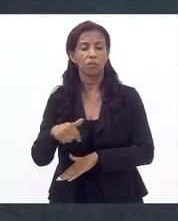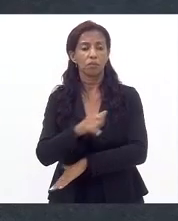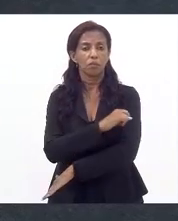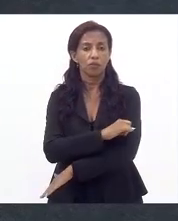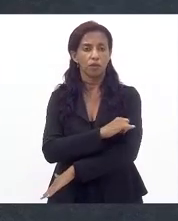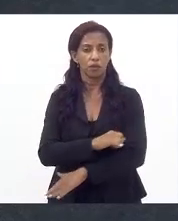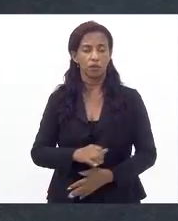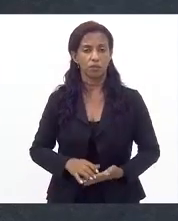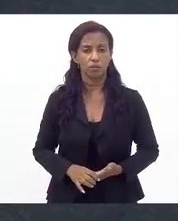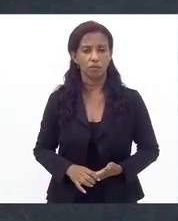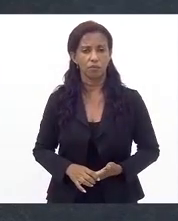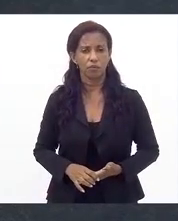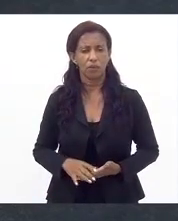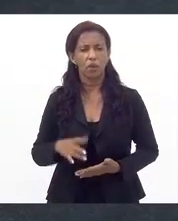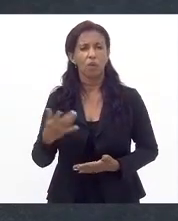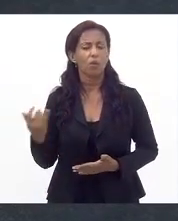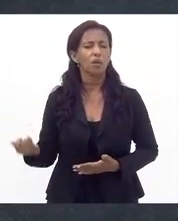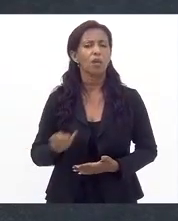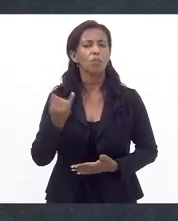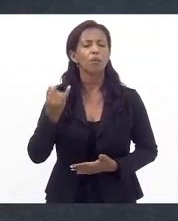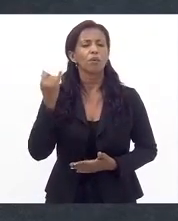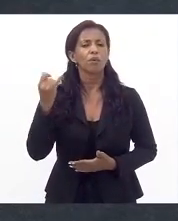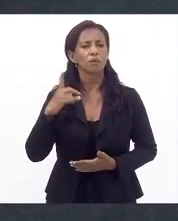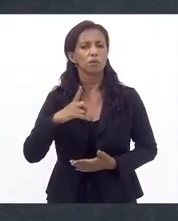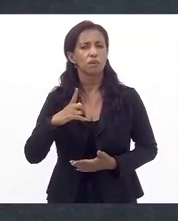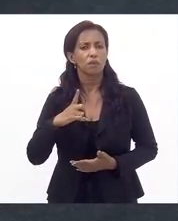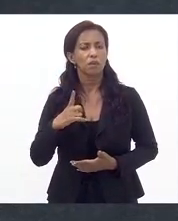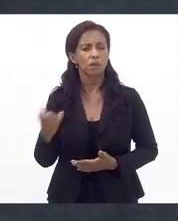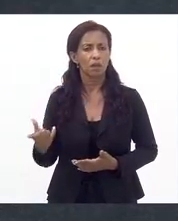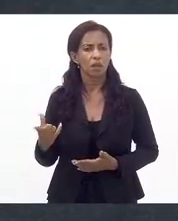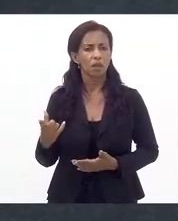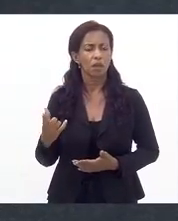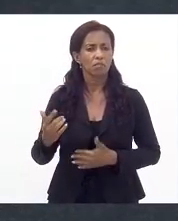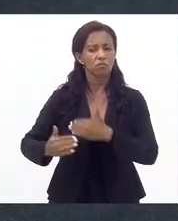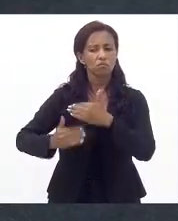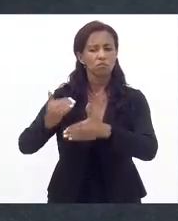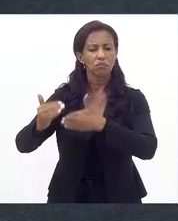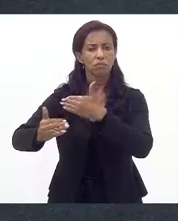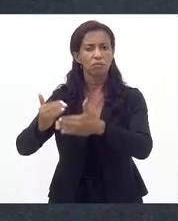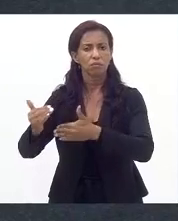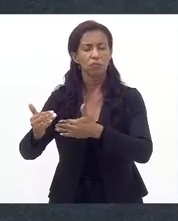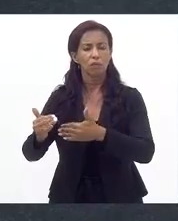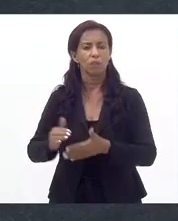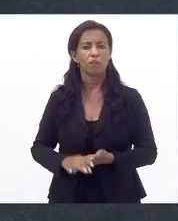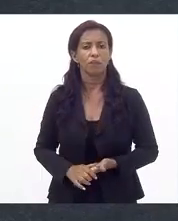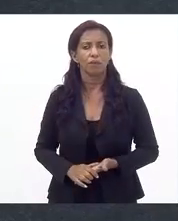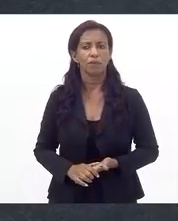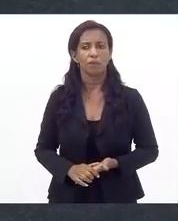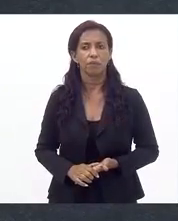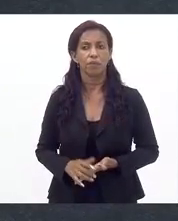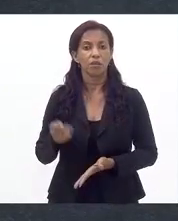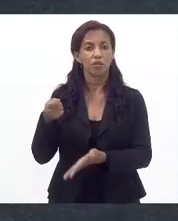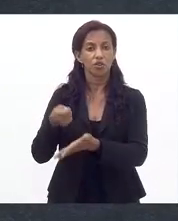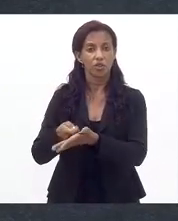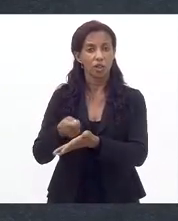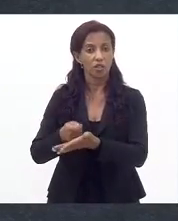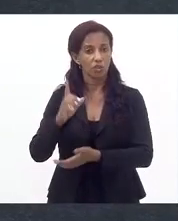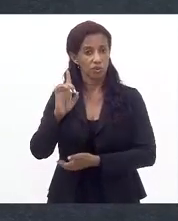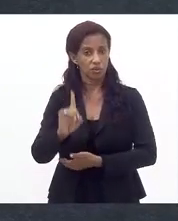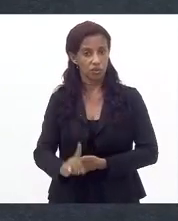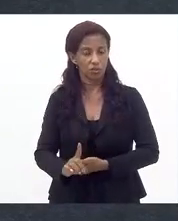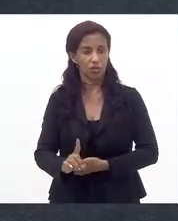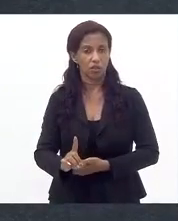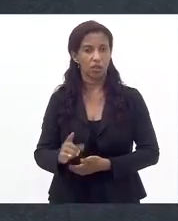do Rio de Janeiro né que papel a gente acha que o estado pode deve desempenhar no processo de garantia de